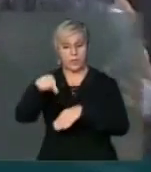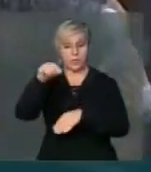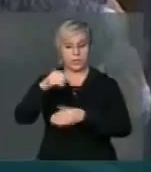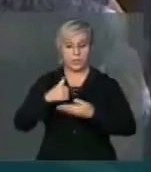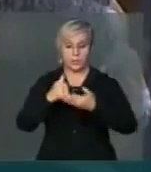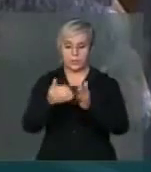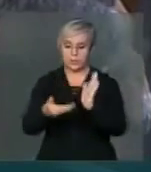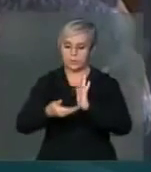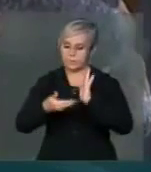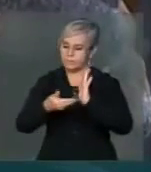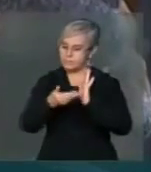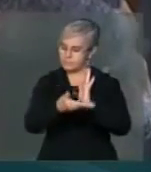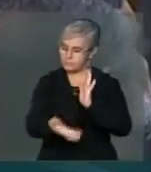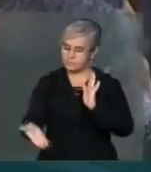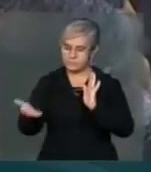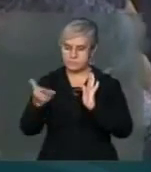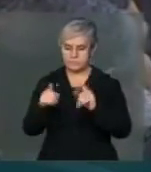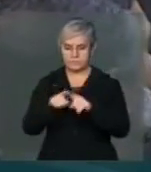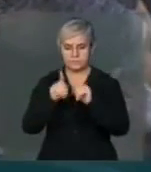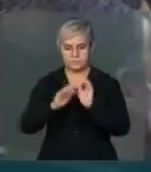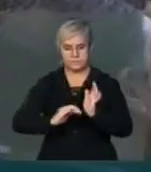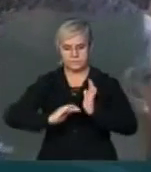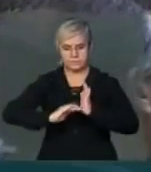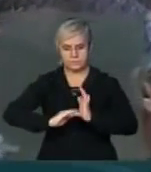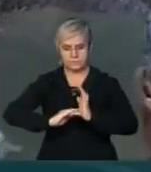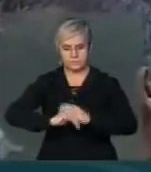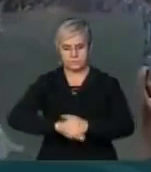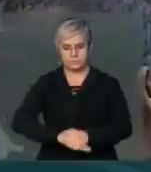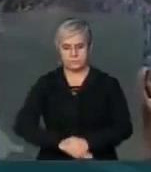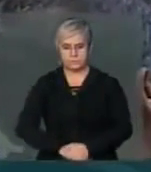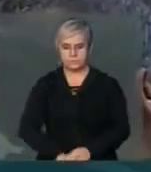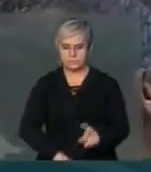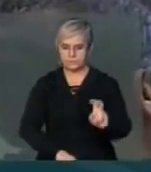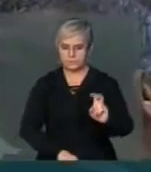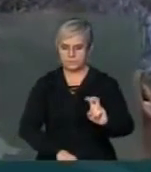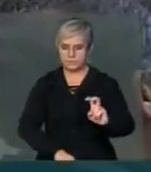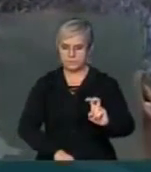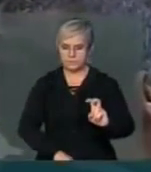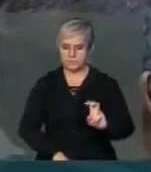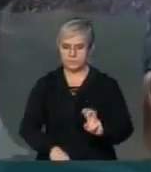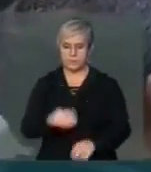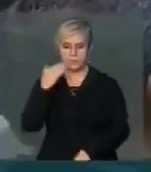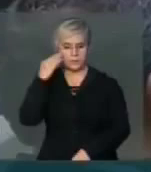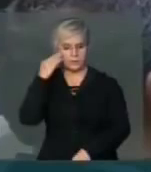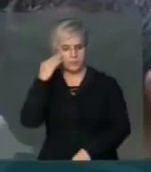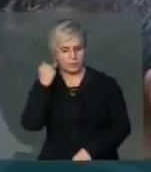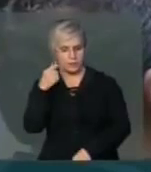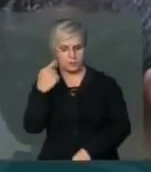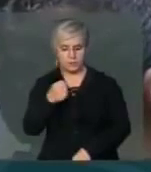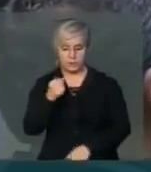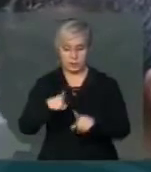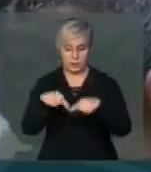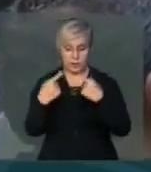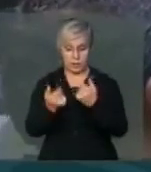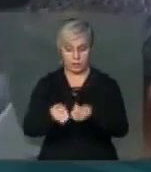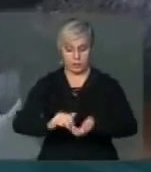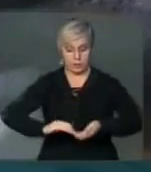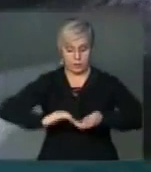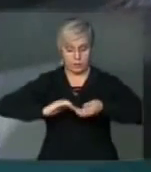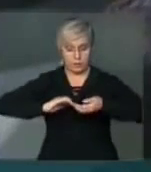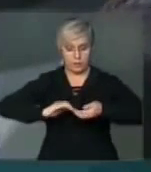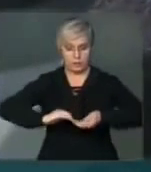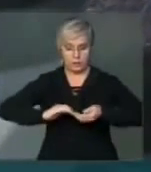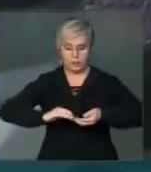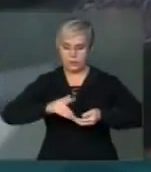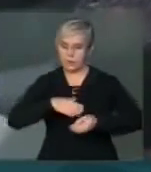da Câmara dos Deputados e do Senado Federal. Ponto 5º. Sabe-se que a referida sessão do Congresso